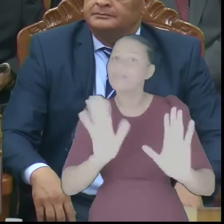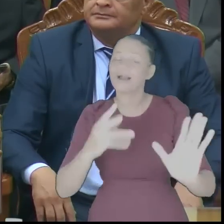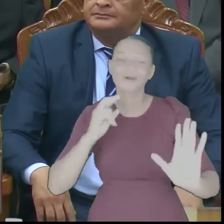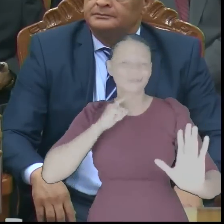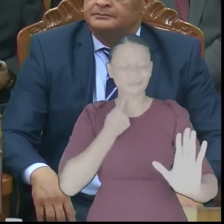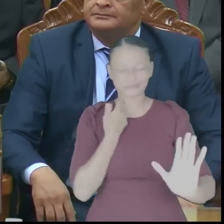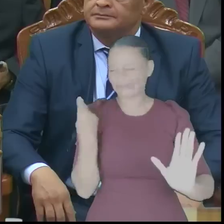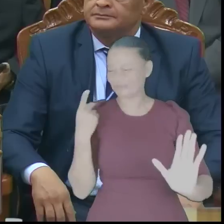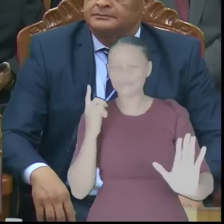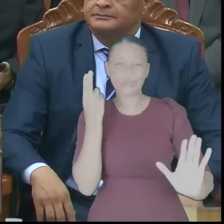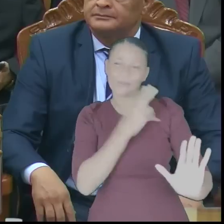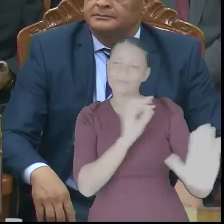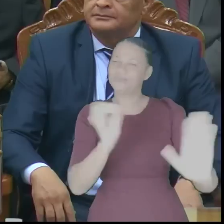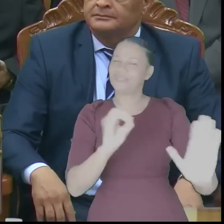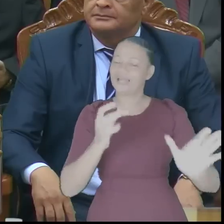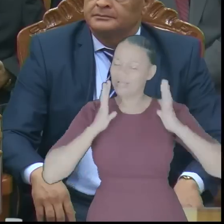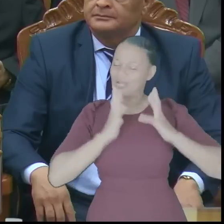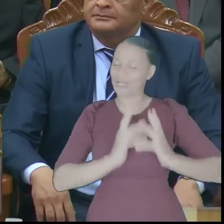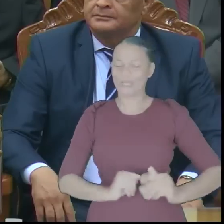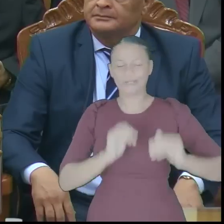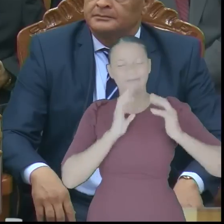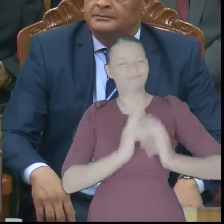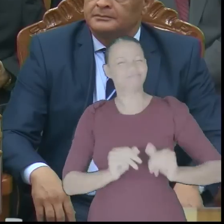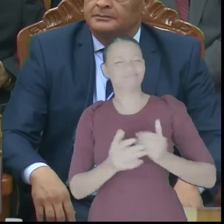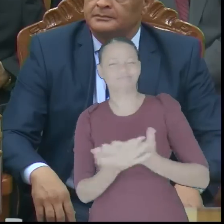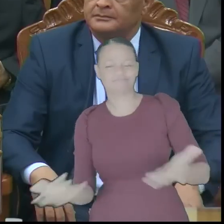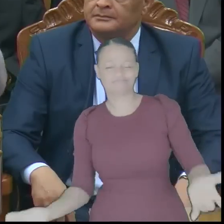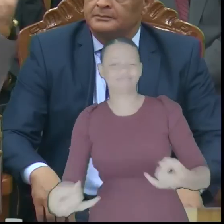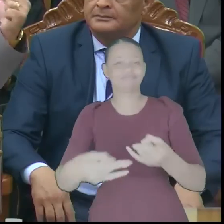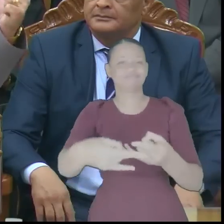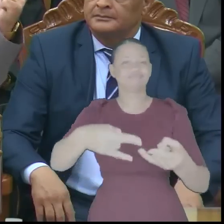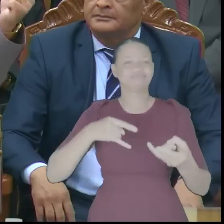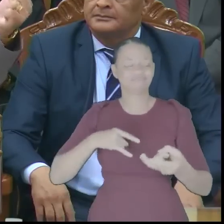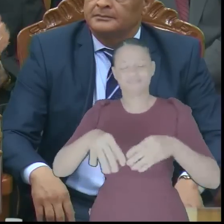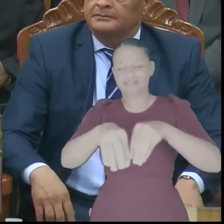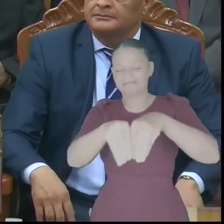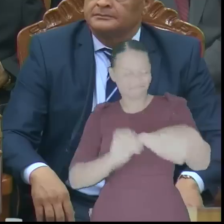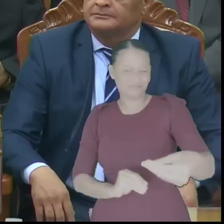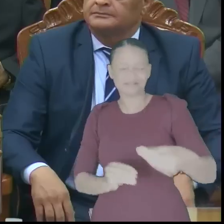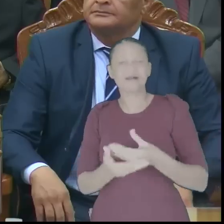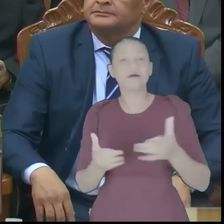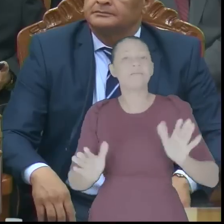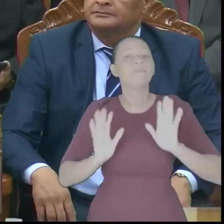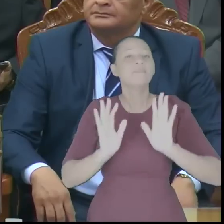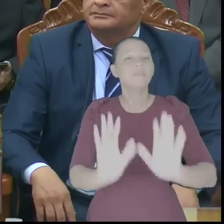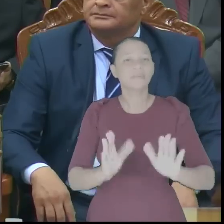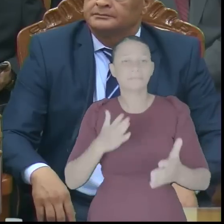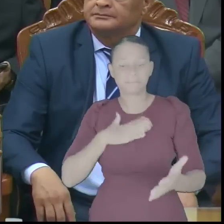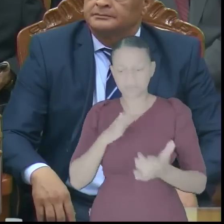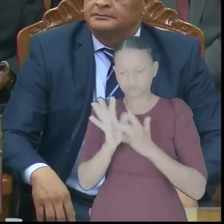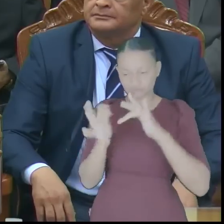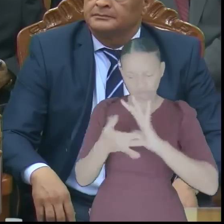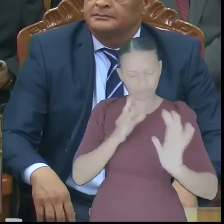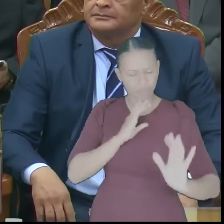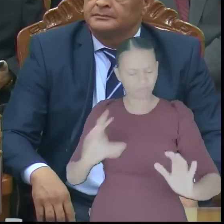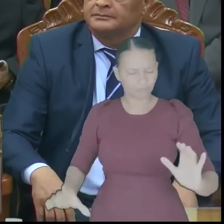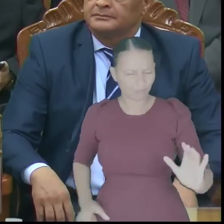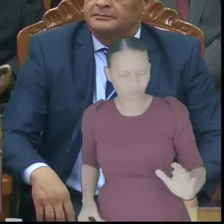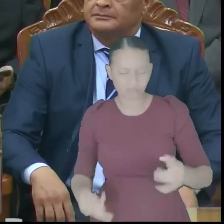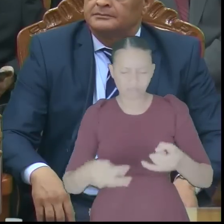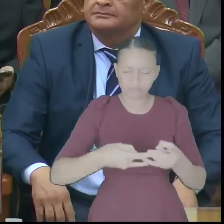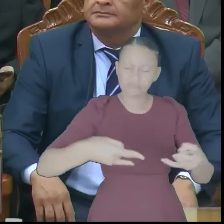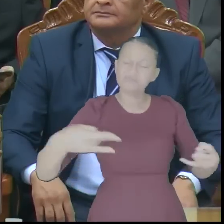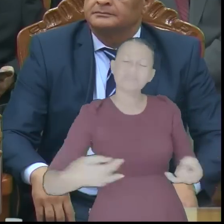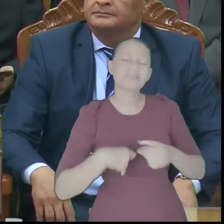você dar baixa no banco, geralmente você pega o cheque e rasga. Só que quando meu Cristo pegou esse cheque, esse escrito de